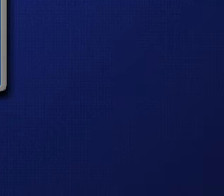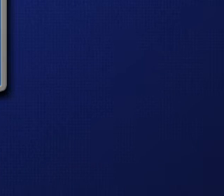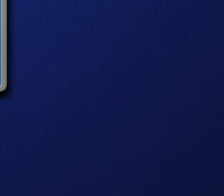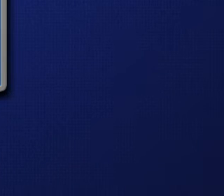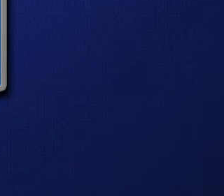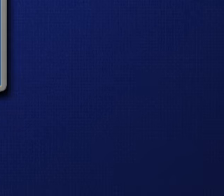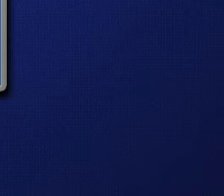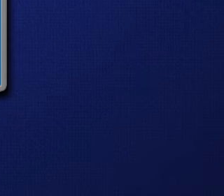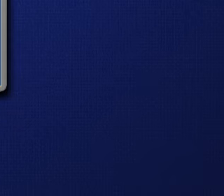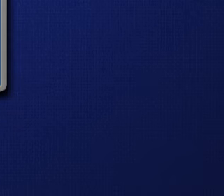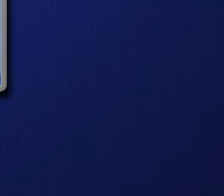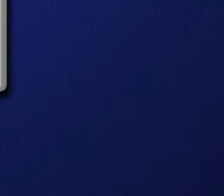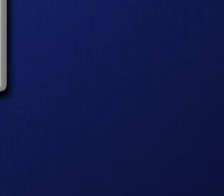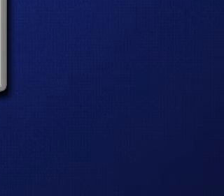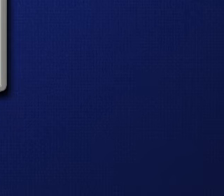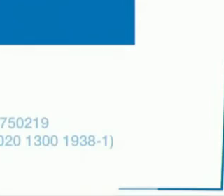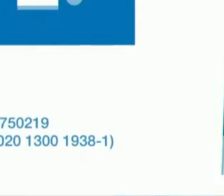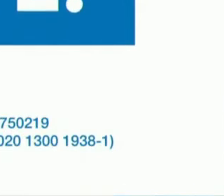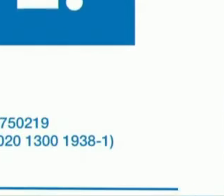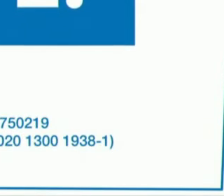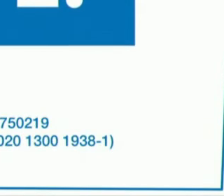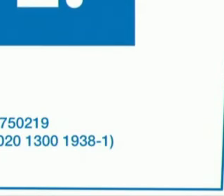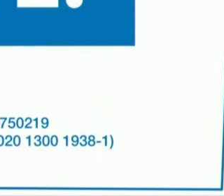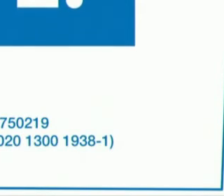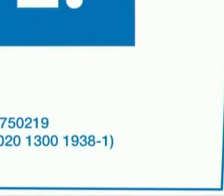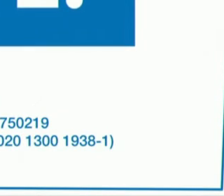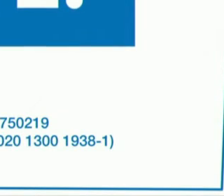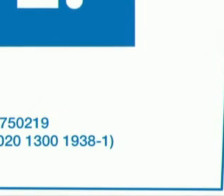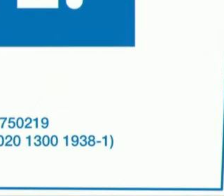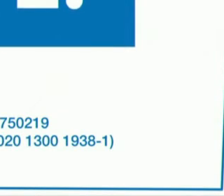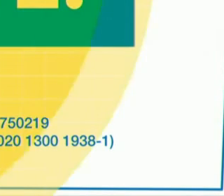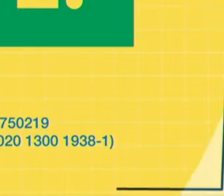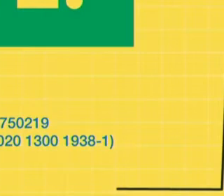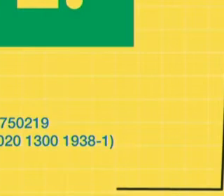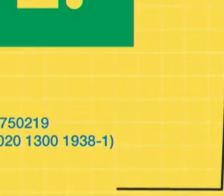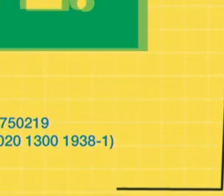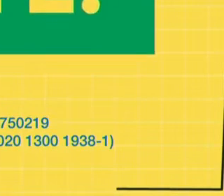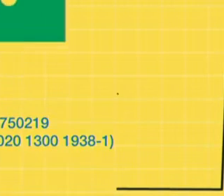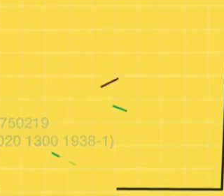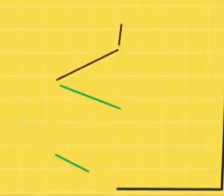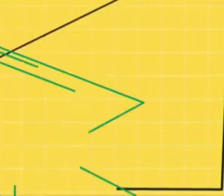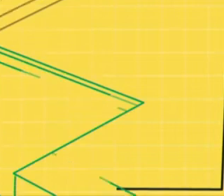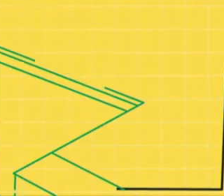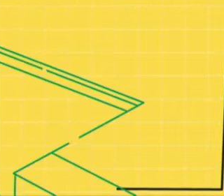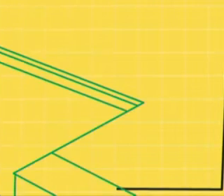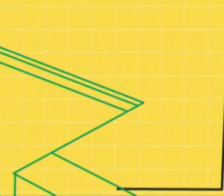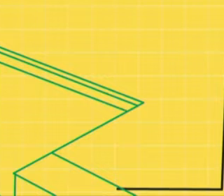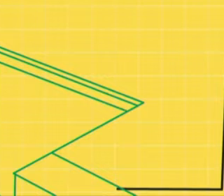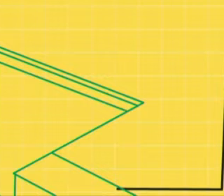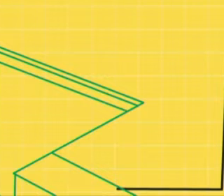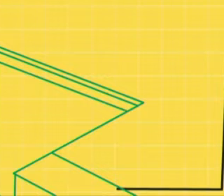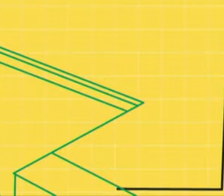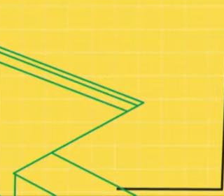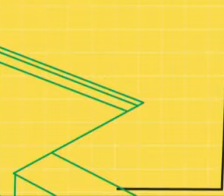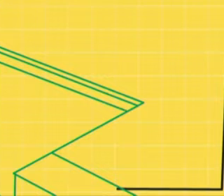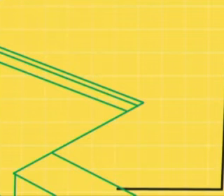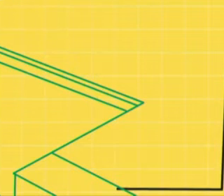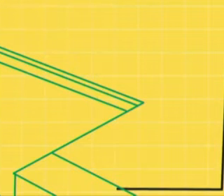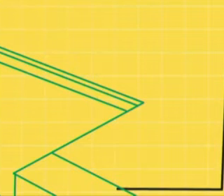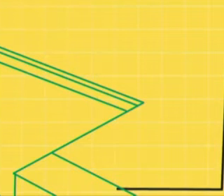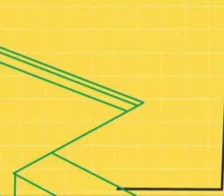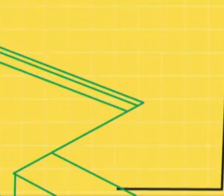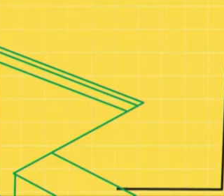funcional e ecológica criamos o bueiro inteligente um bueiro que possui um cesto coletor de rejeitos